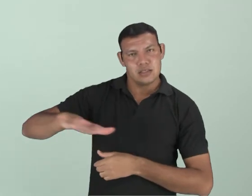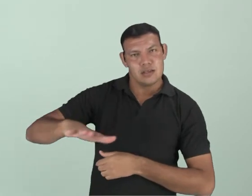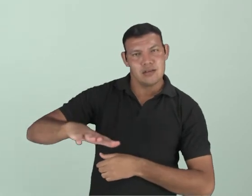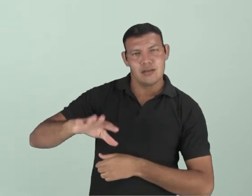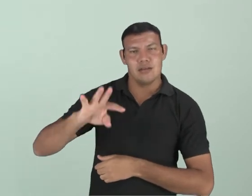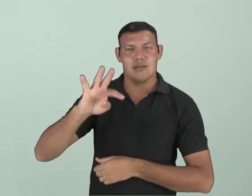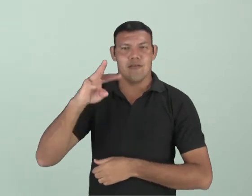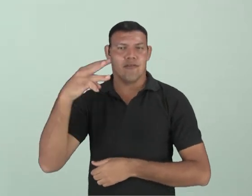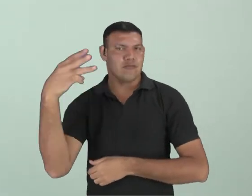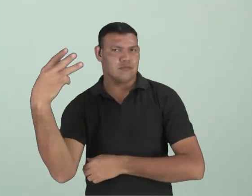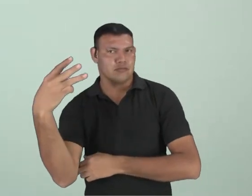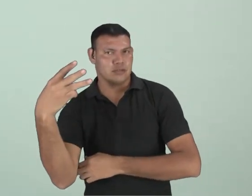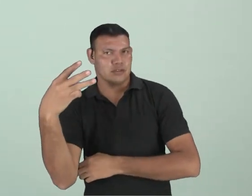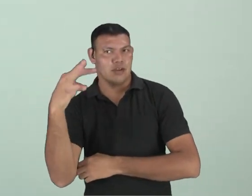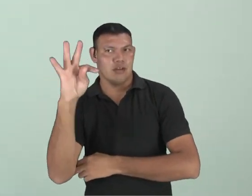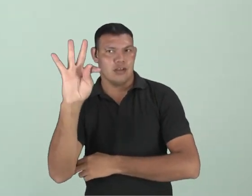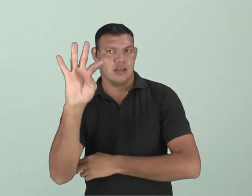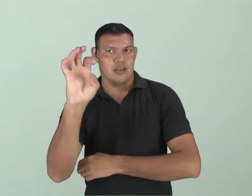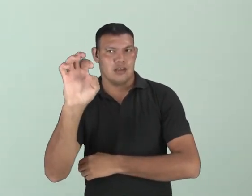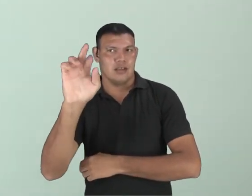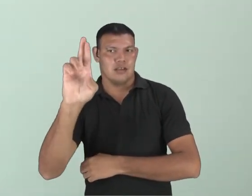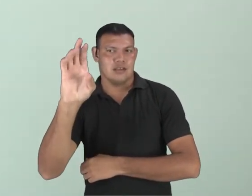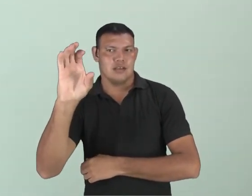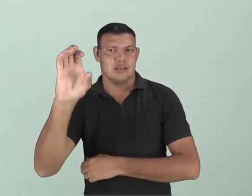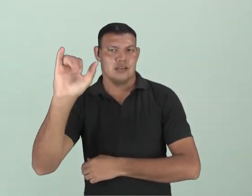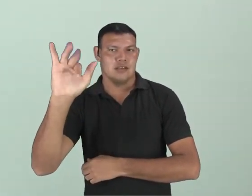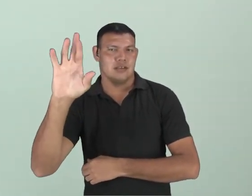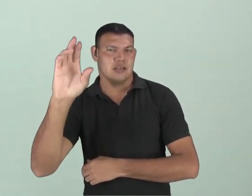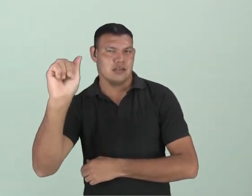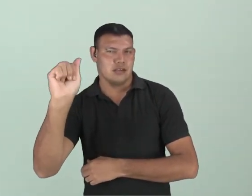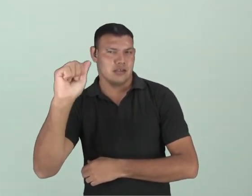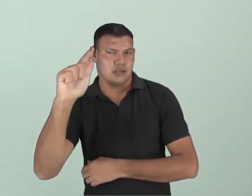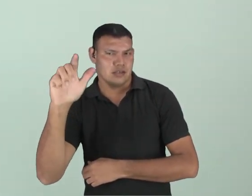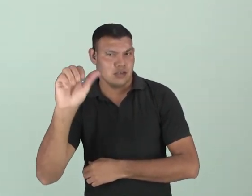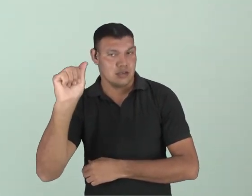terceirizado, porque essas empresas, elas contratam